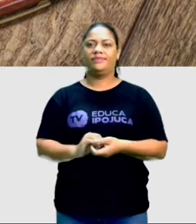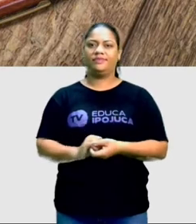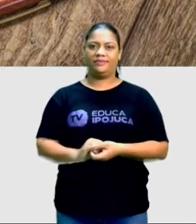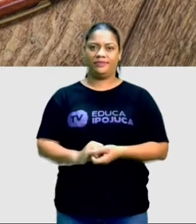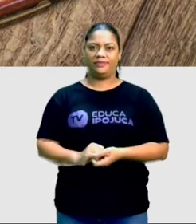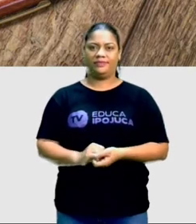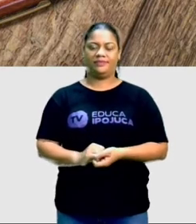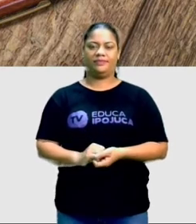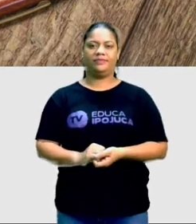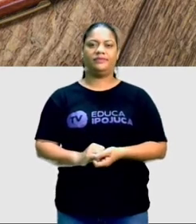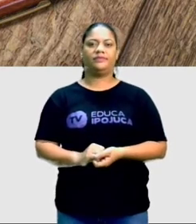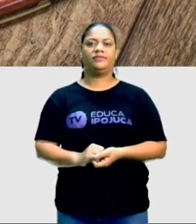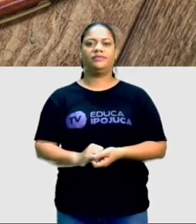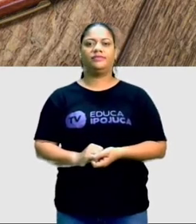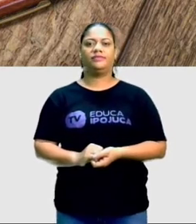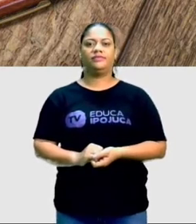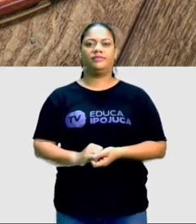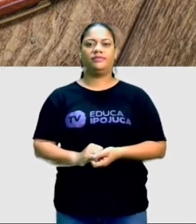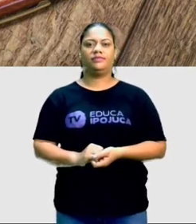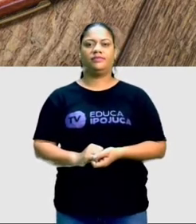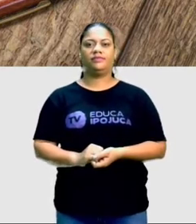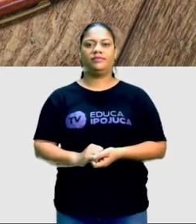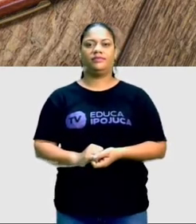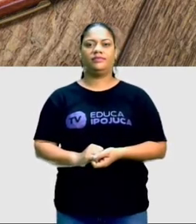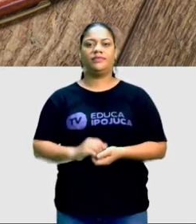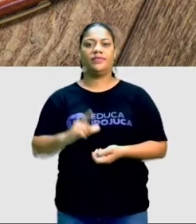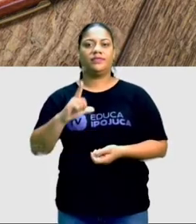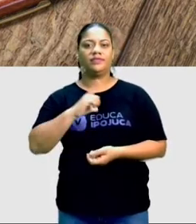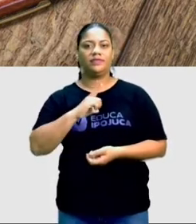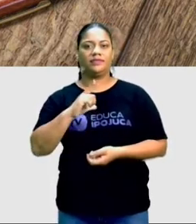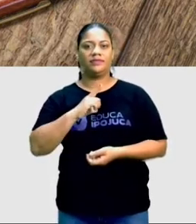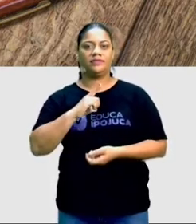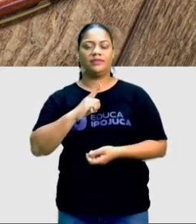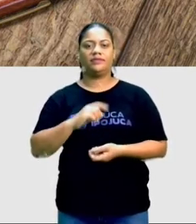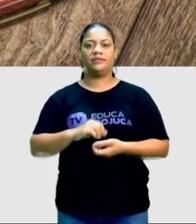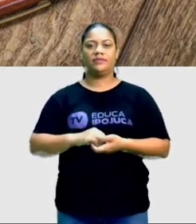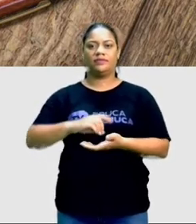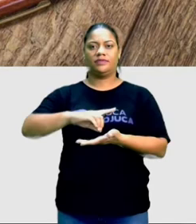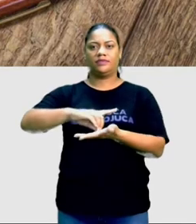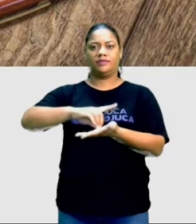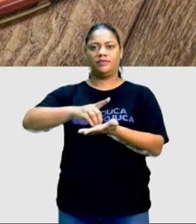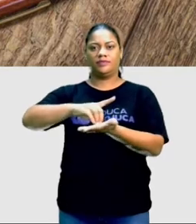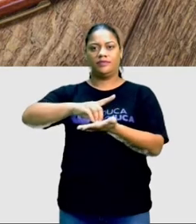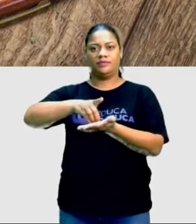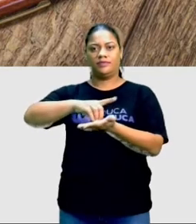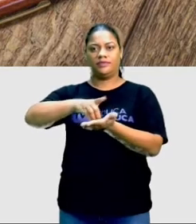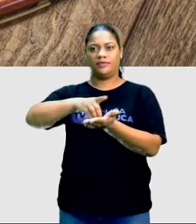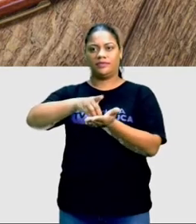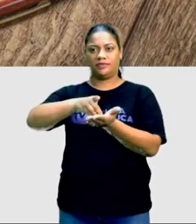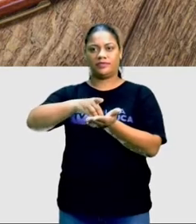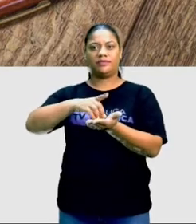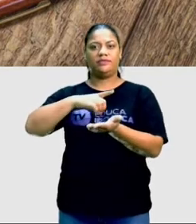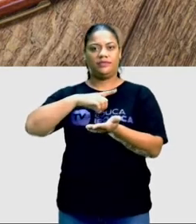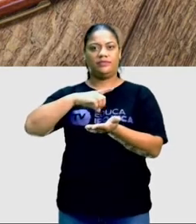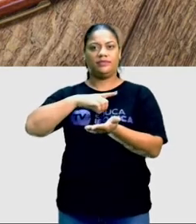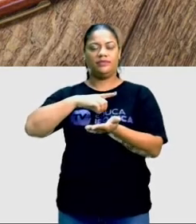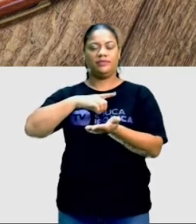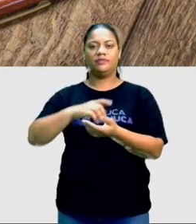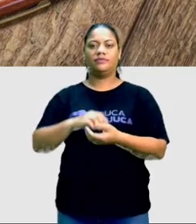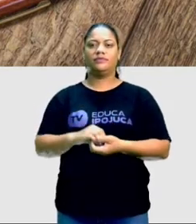diferente. Essa condição aqui, ou seja, ele tem ponteiros nele, nessa configuração da bússola.